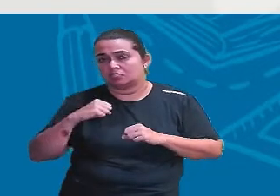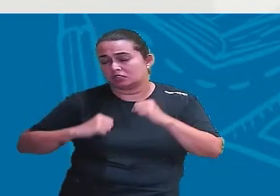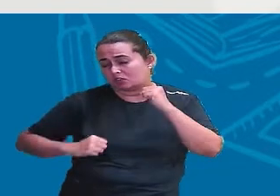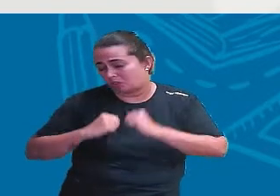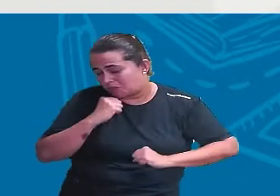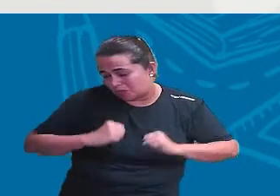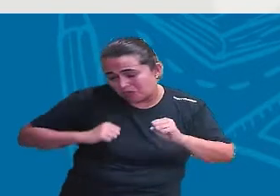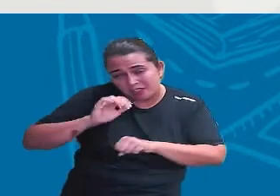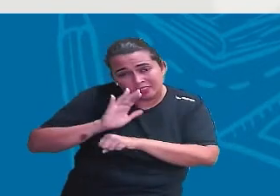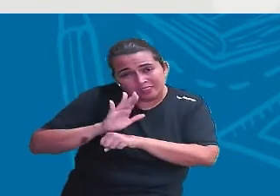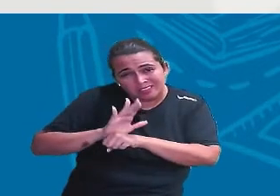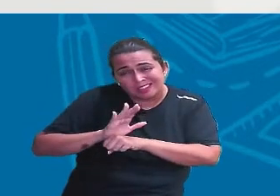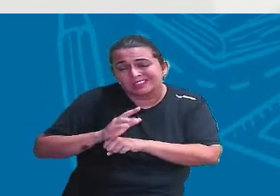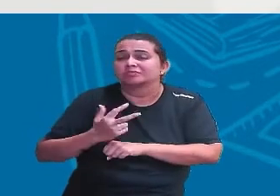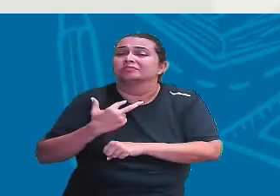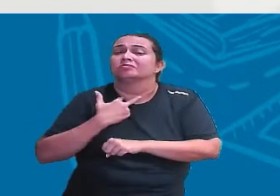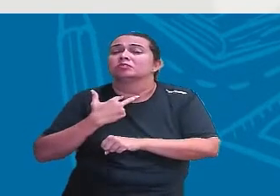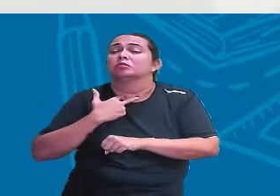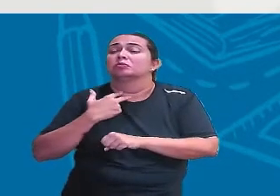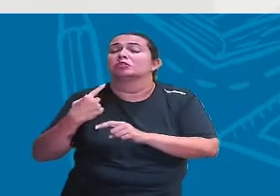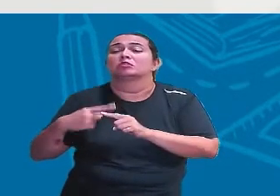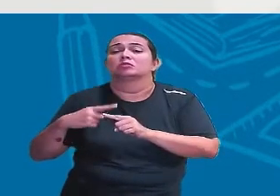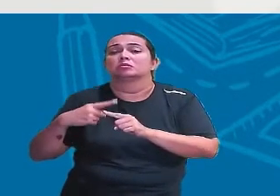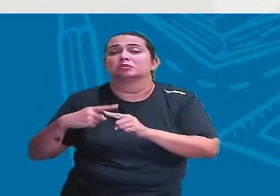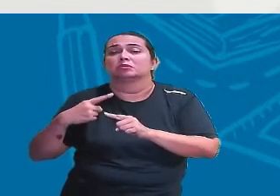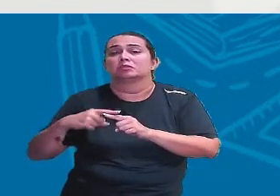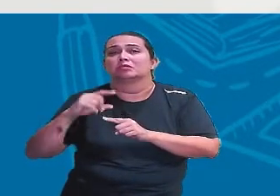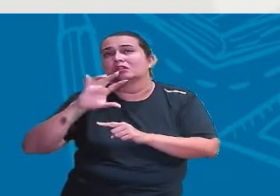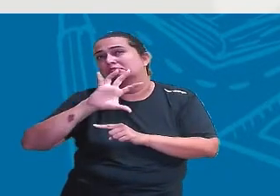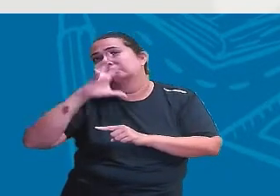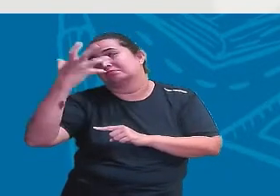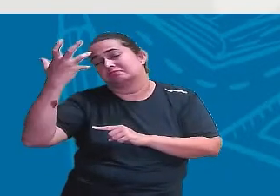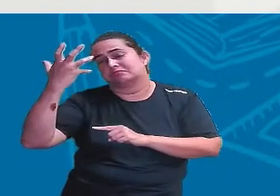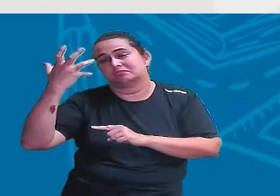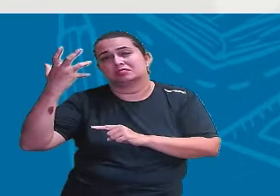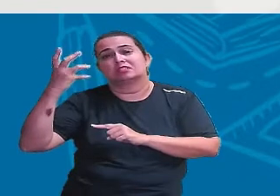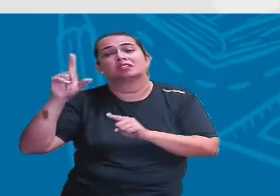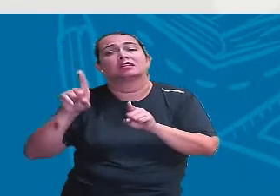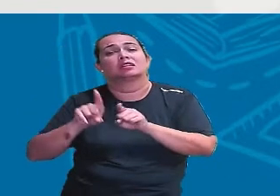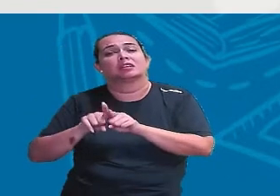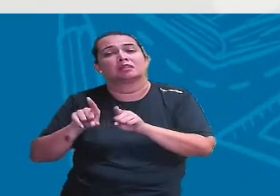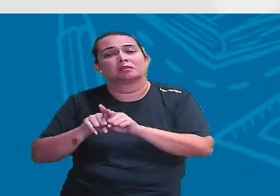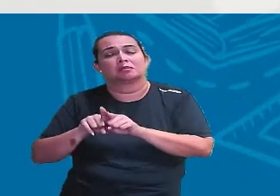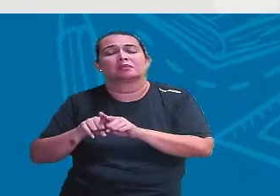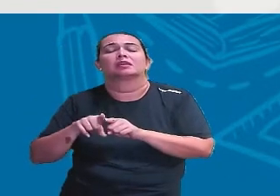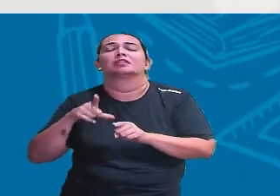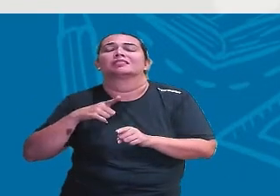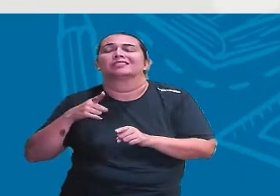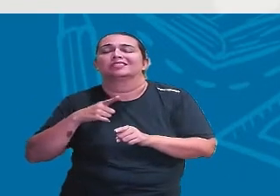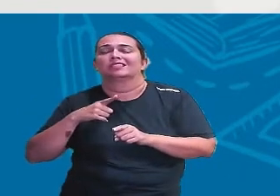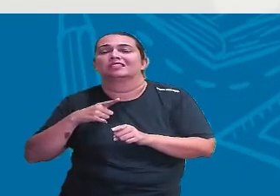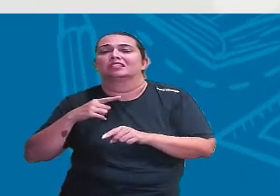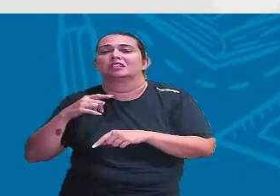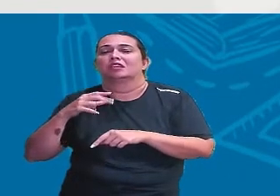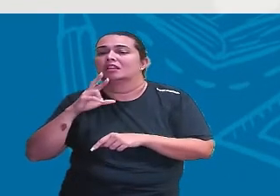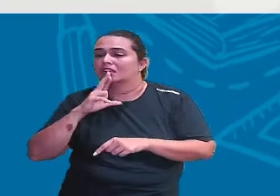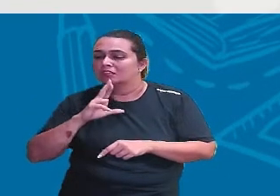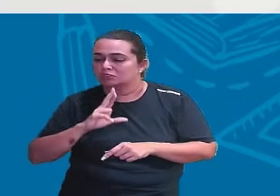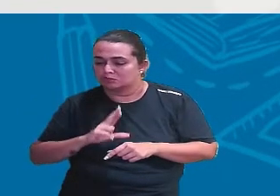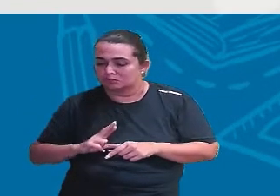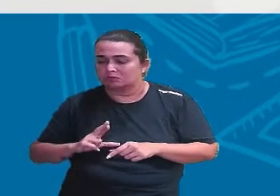Além disso, ele tinha 30 problemas de matemática para resolver. Só isso, gente, para a sua aula de